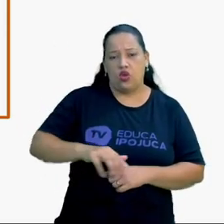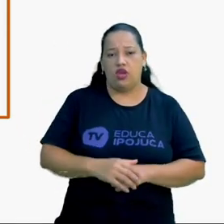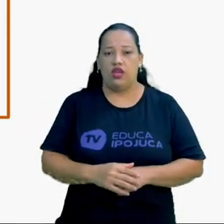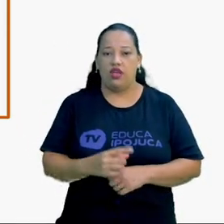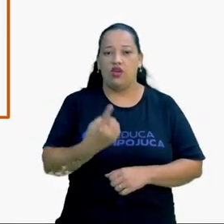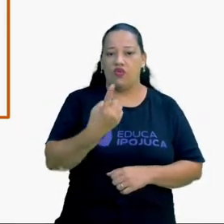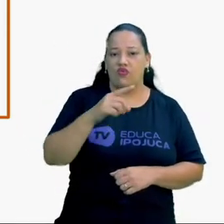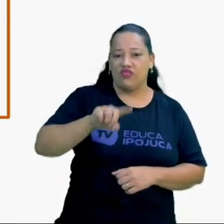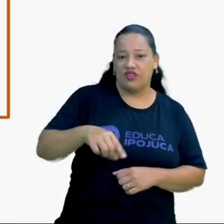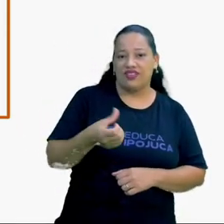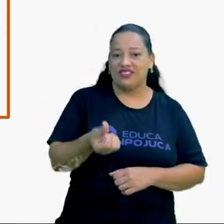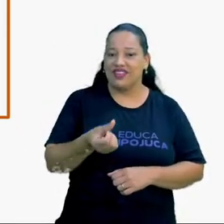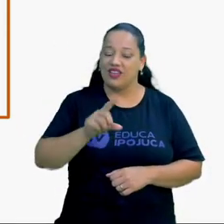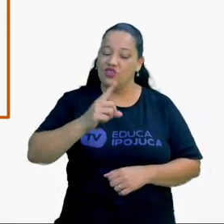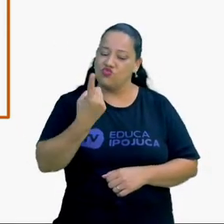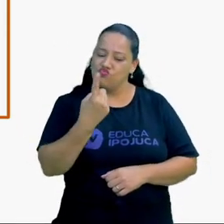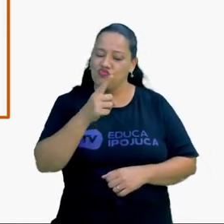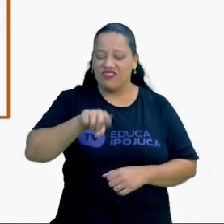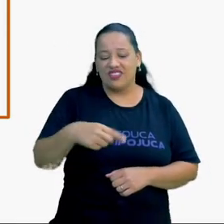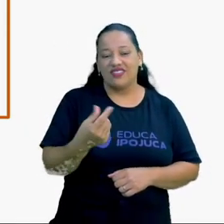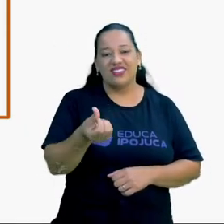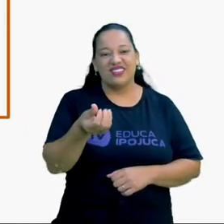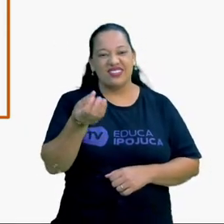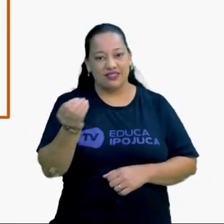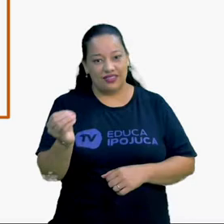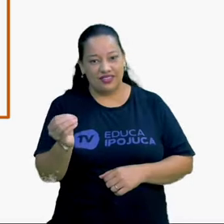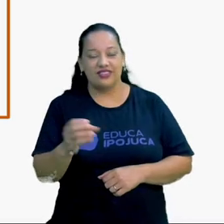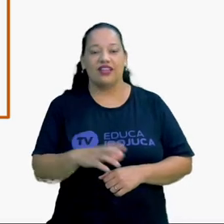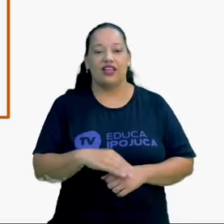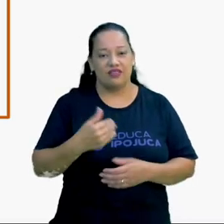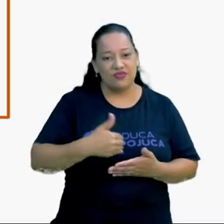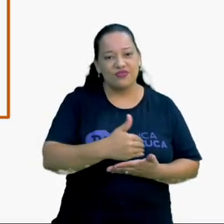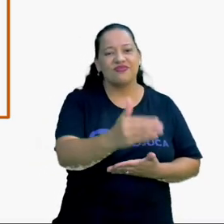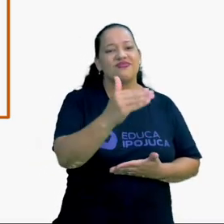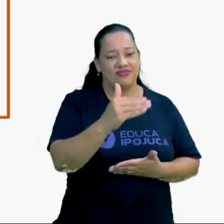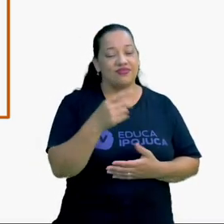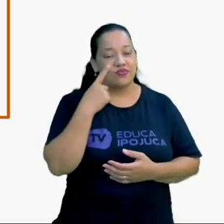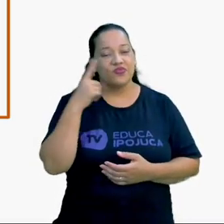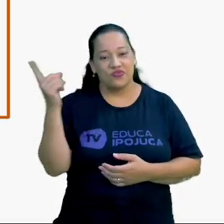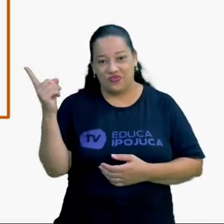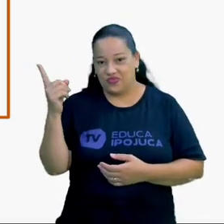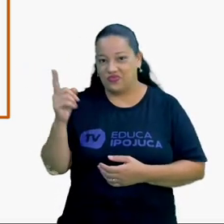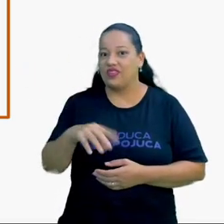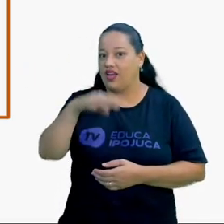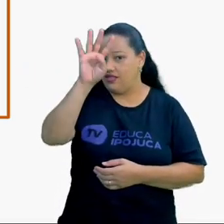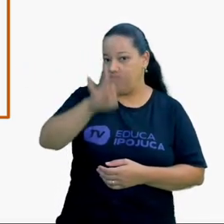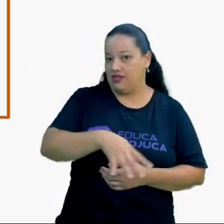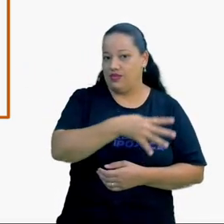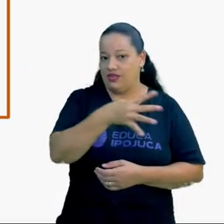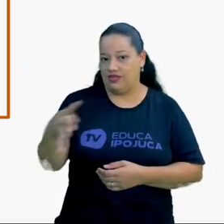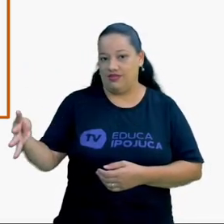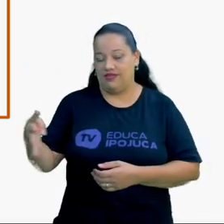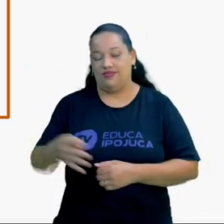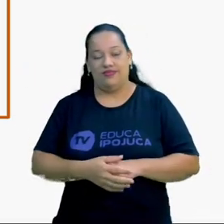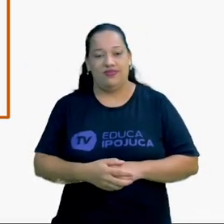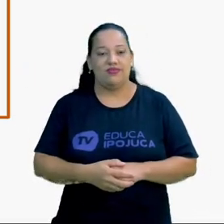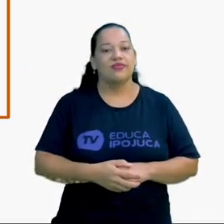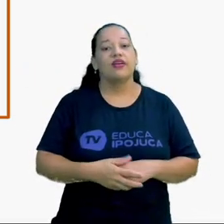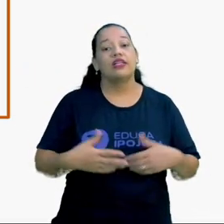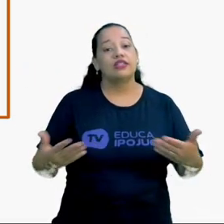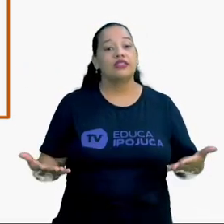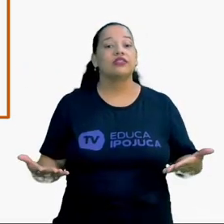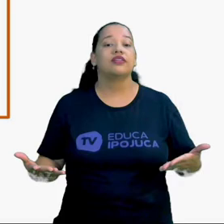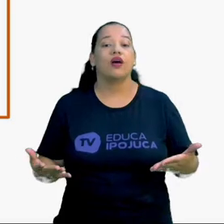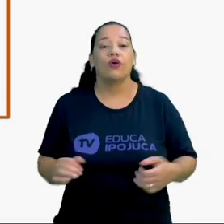1,6, 1,60 e aí por diante. Tá vendo aí essa tabela? Então vamos lá.